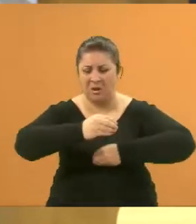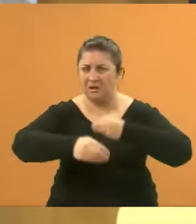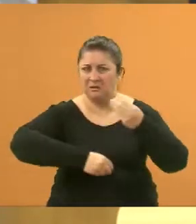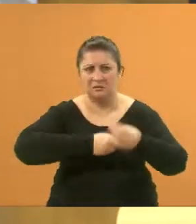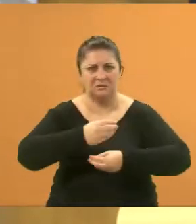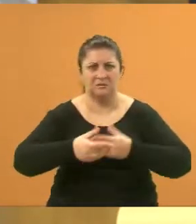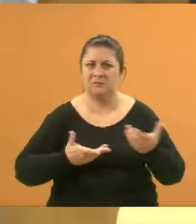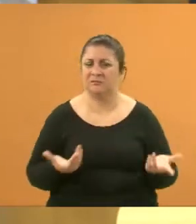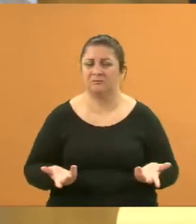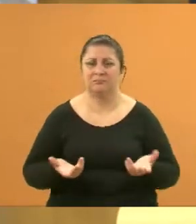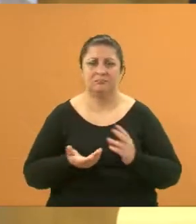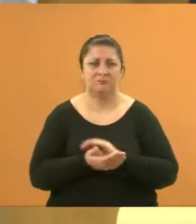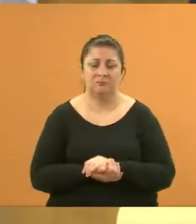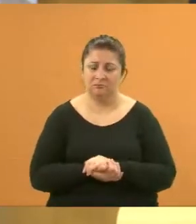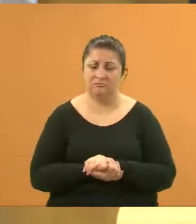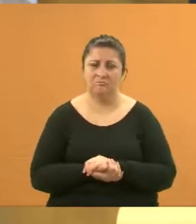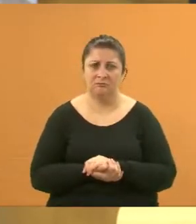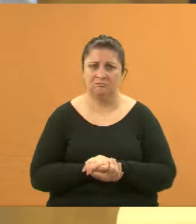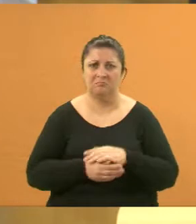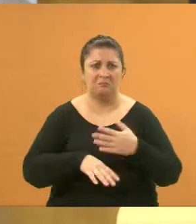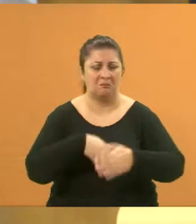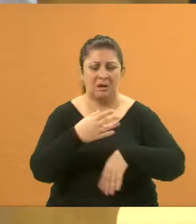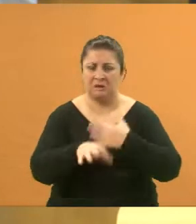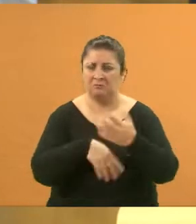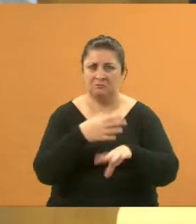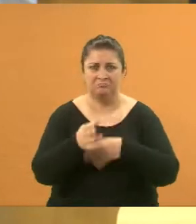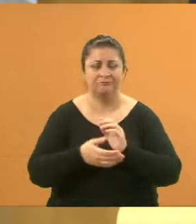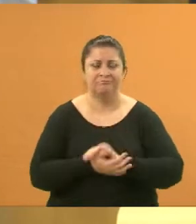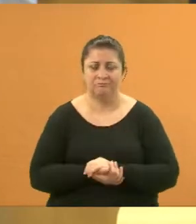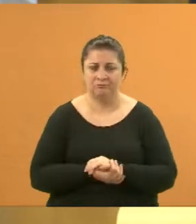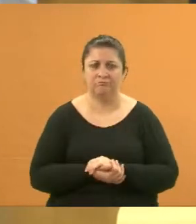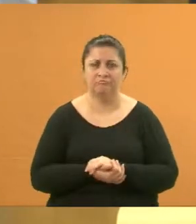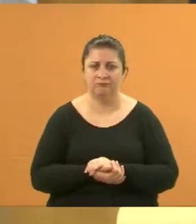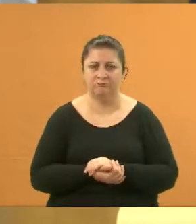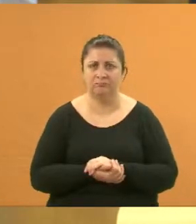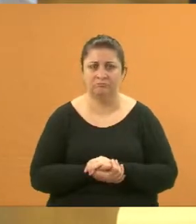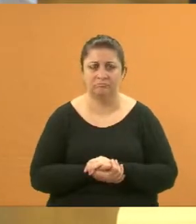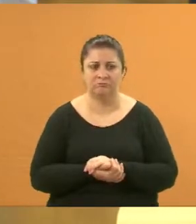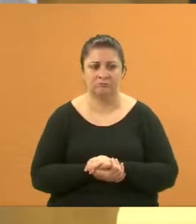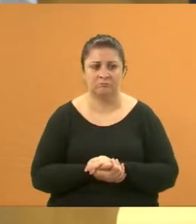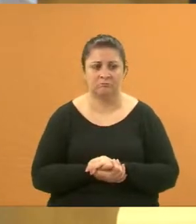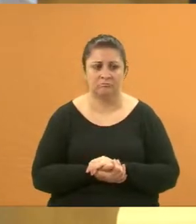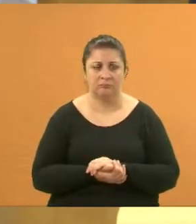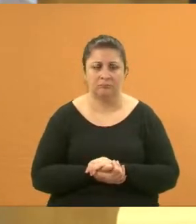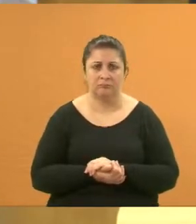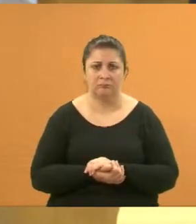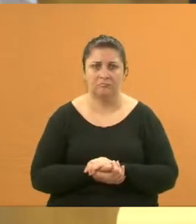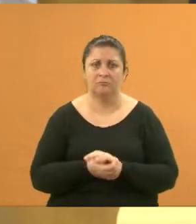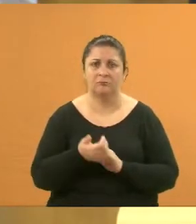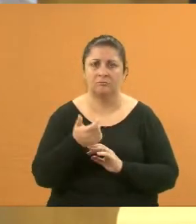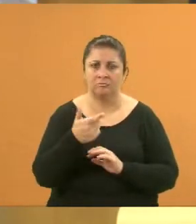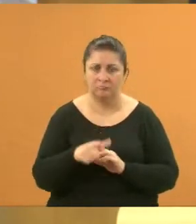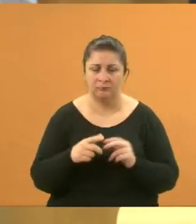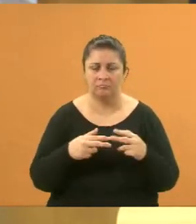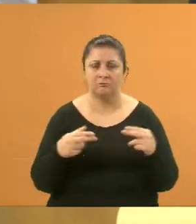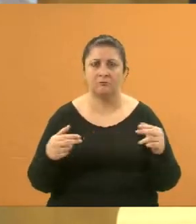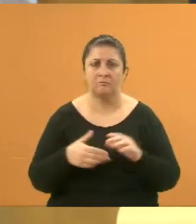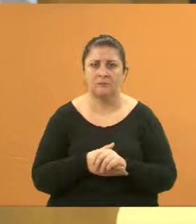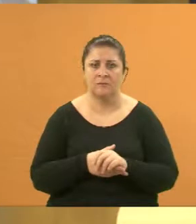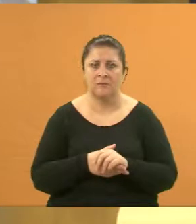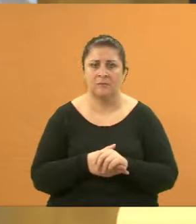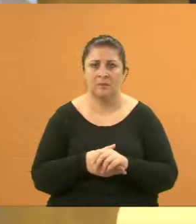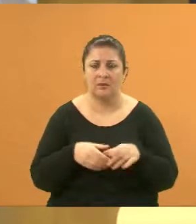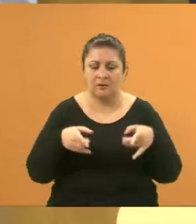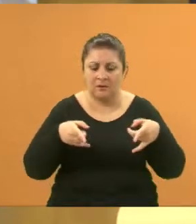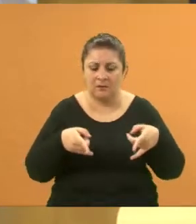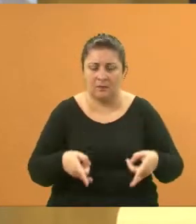Desorganização. Essa é. Desorganização. Essa é a fala. Outra coisa. Cemitério do